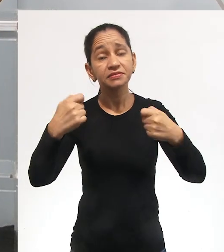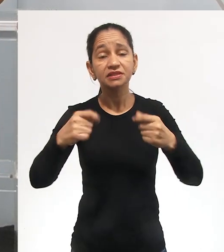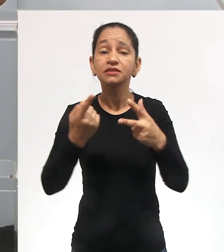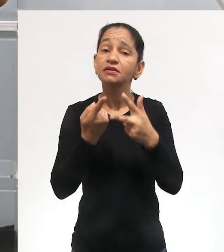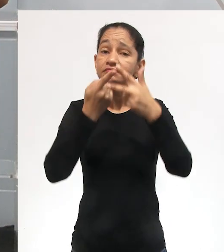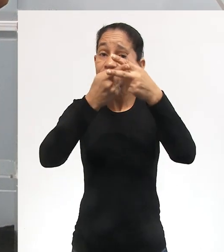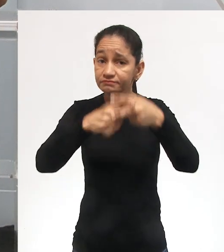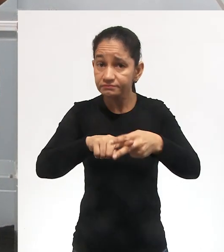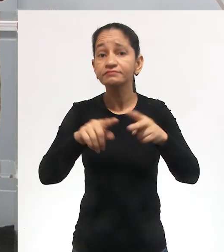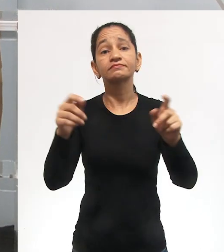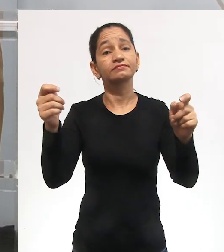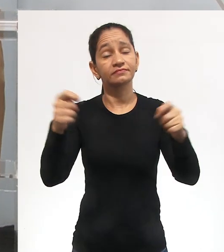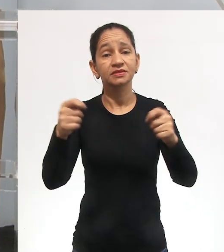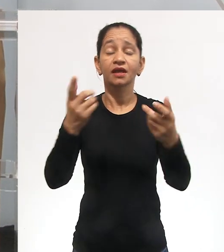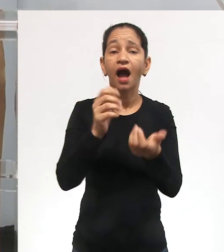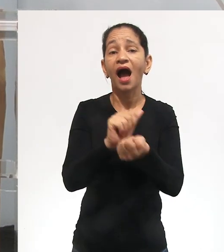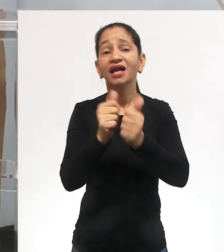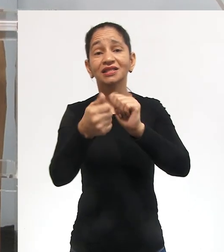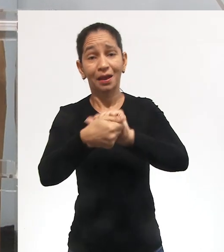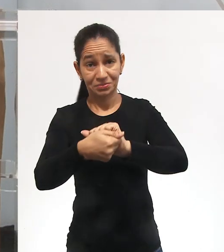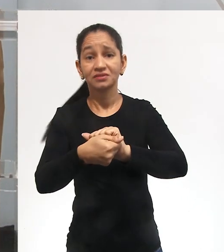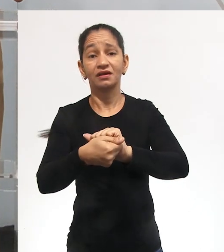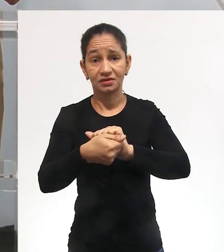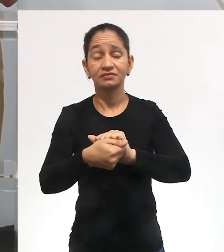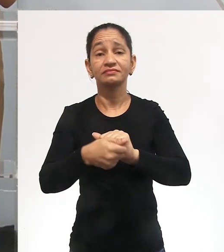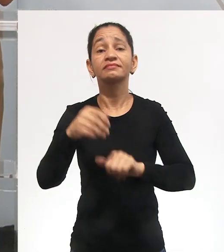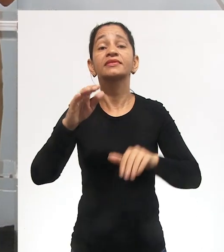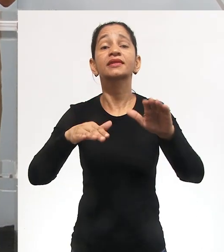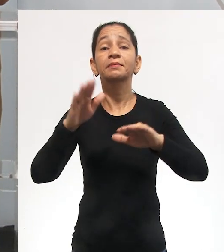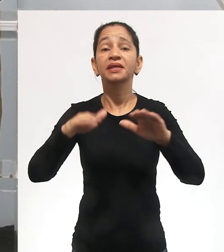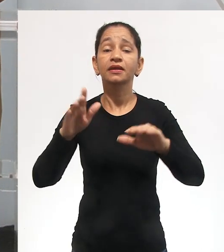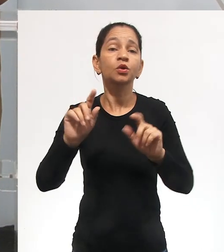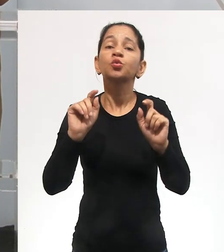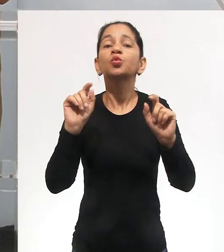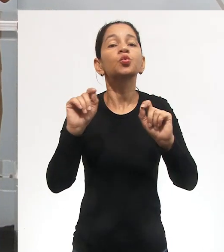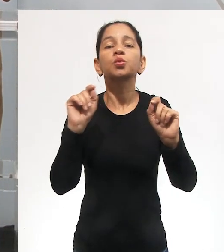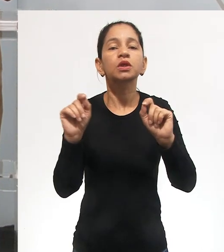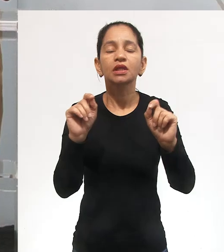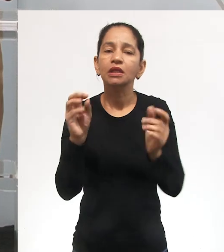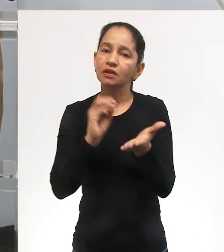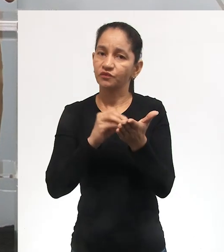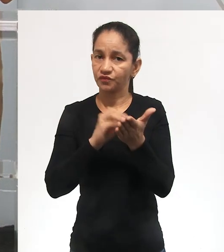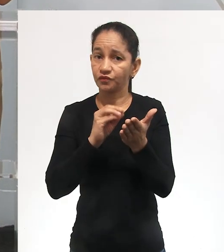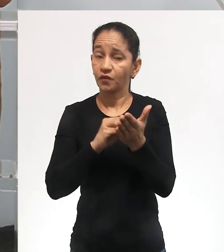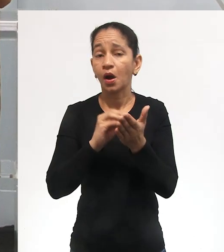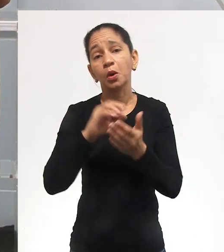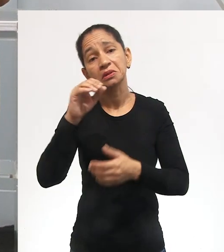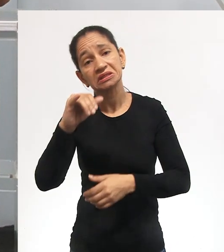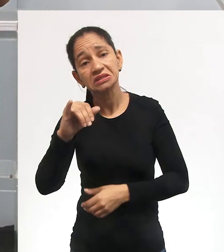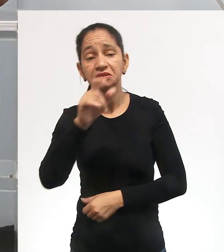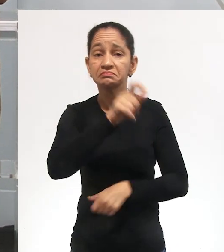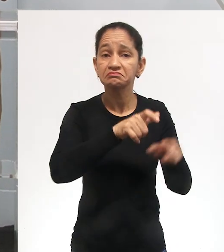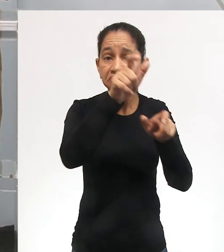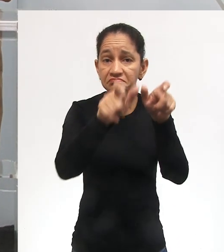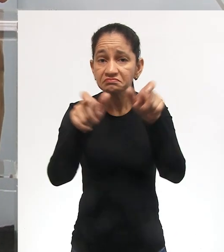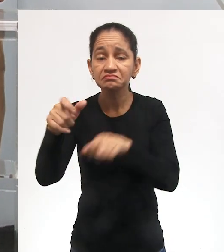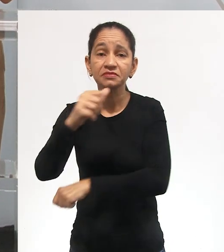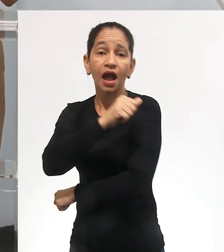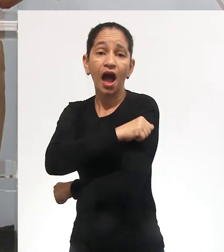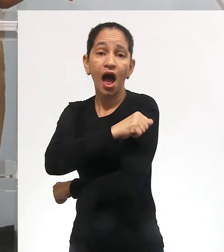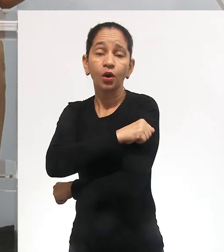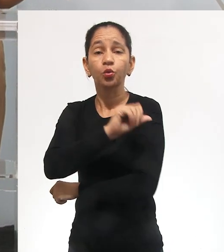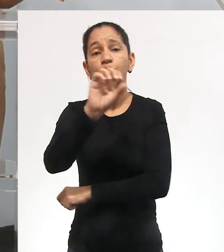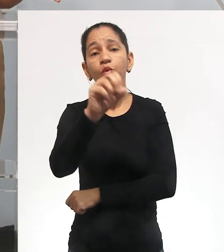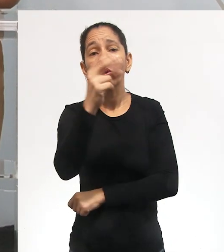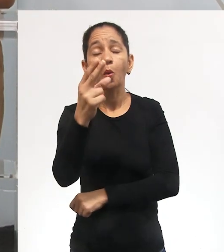ser modificada e ajustada de acordo com os elementos daquela atividade, com as pessoas que estão participando, o